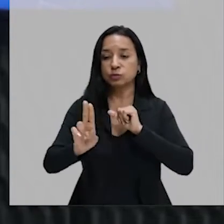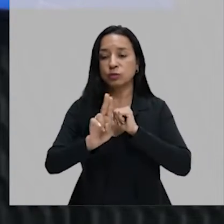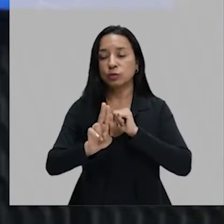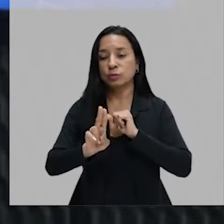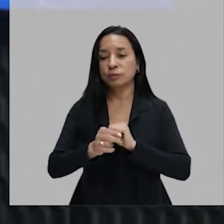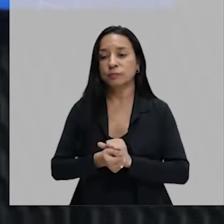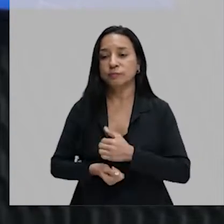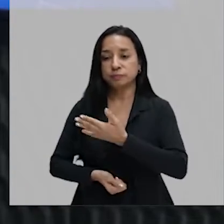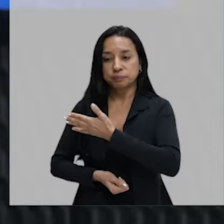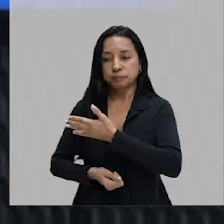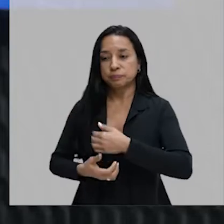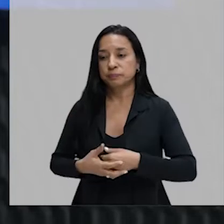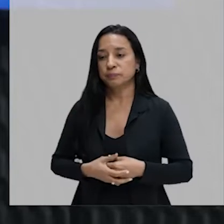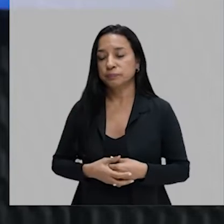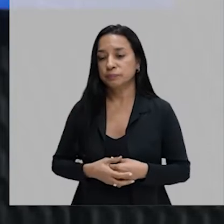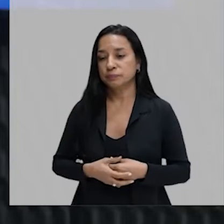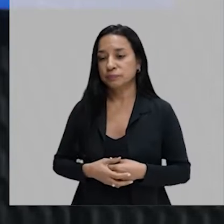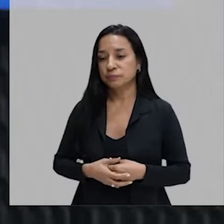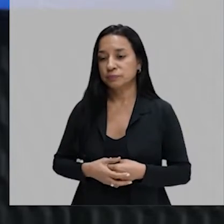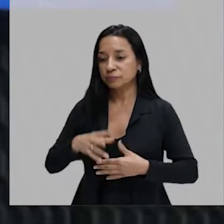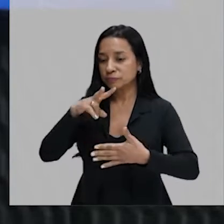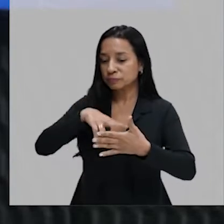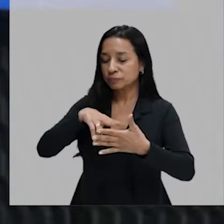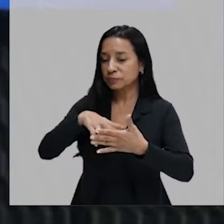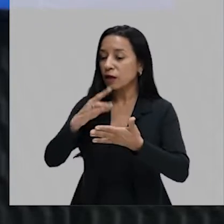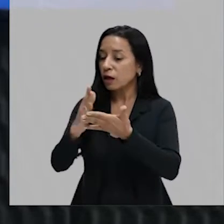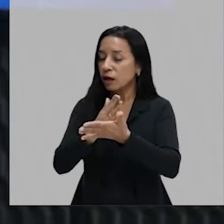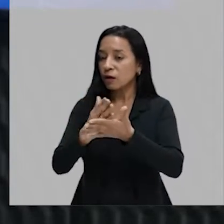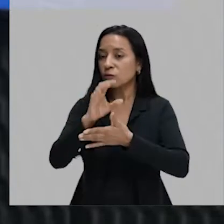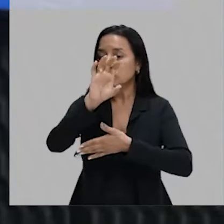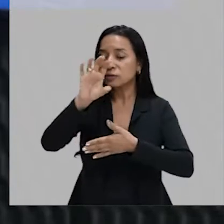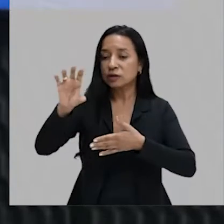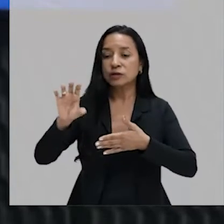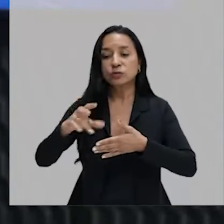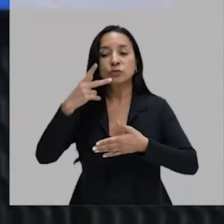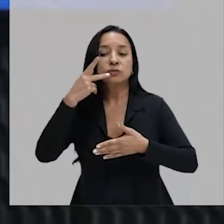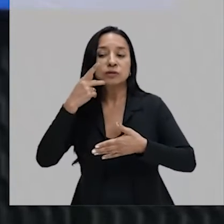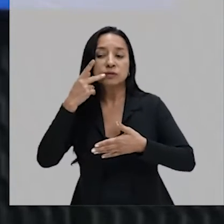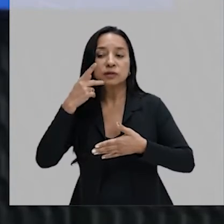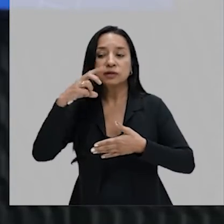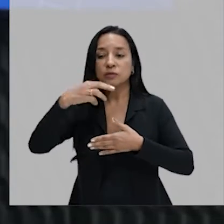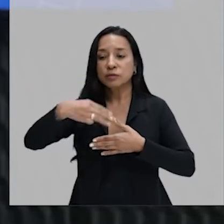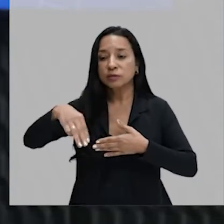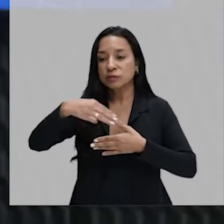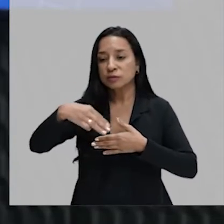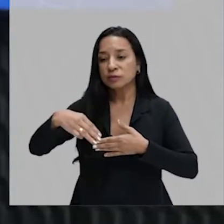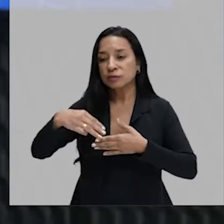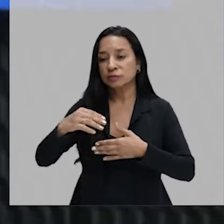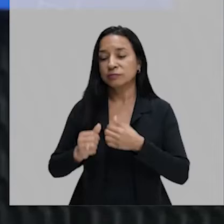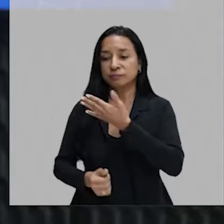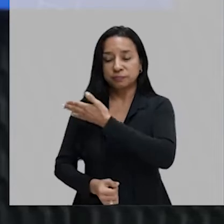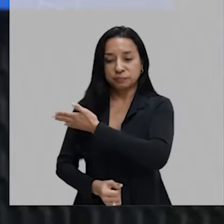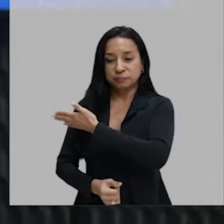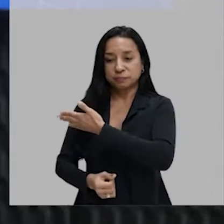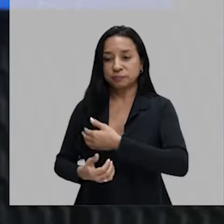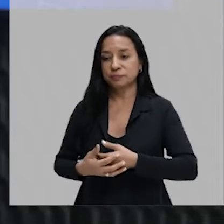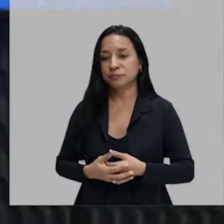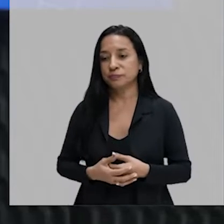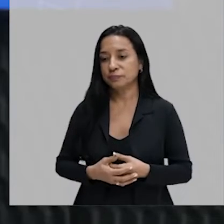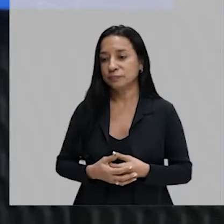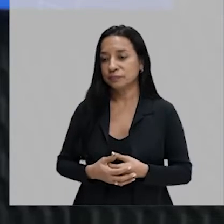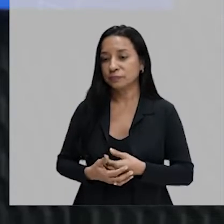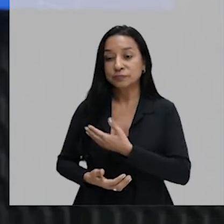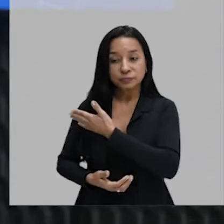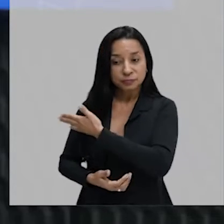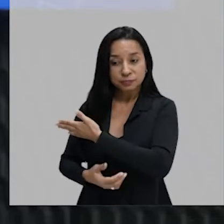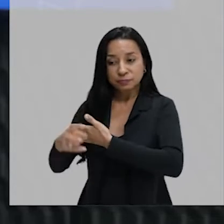Recife é chamado de mamulengo. Em algumas regiões do Ceará e do Maranhão é chamado de Cassimiro Coco. No Rio Grande do